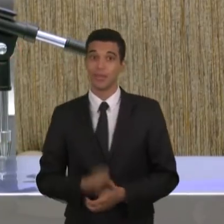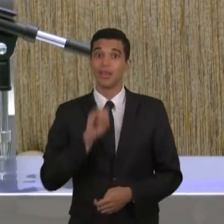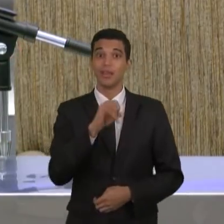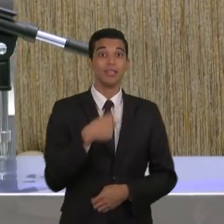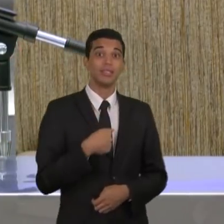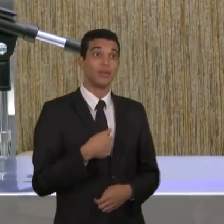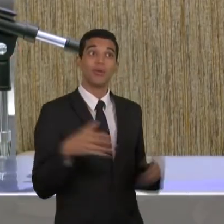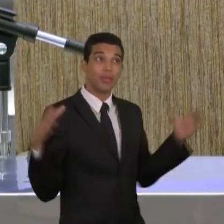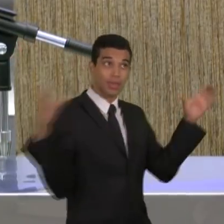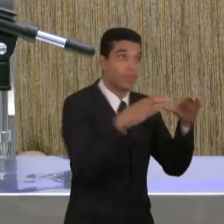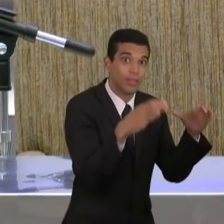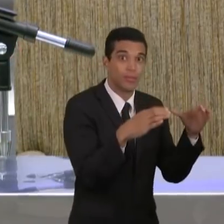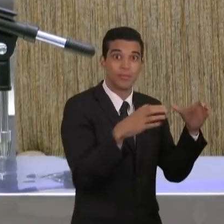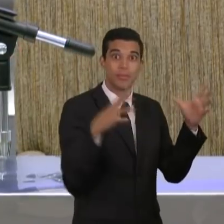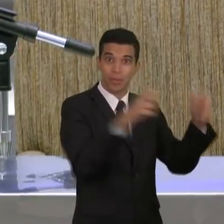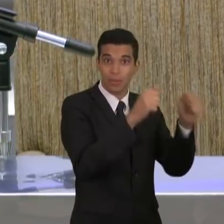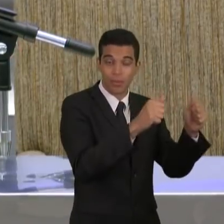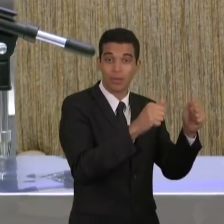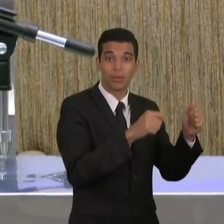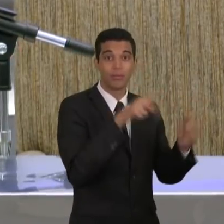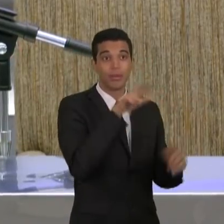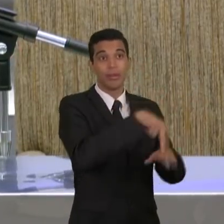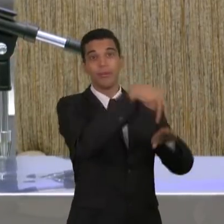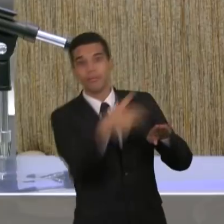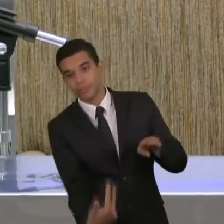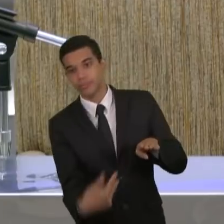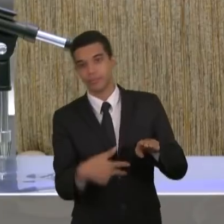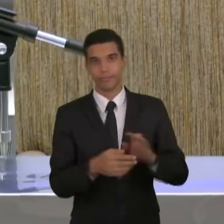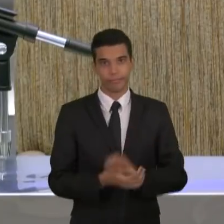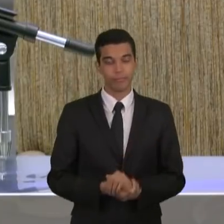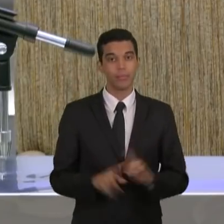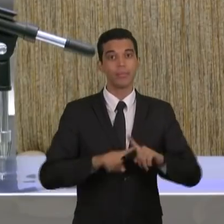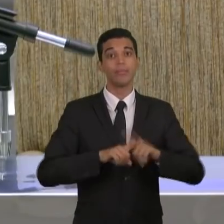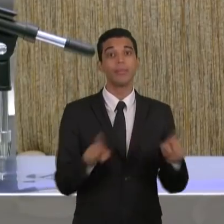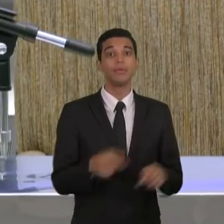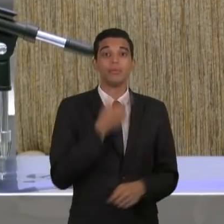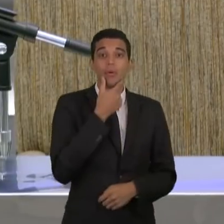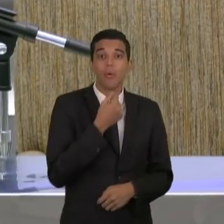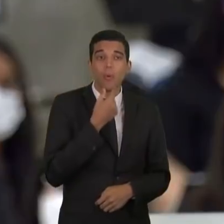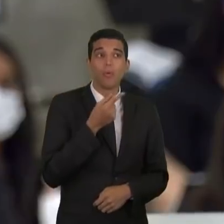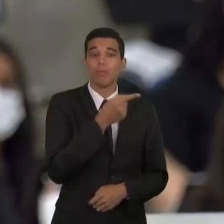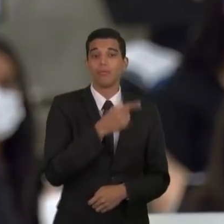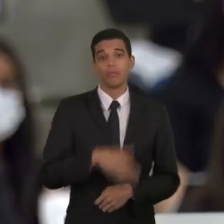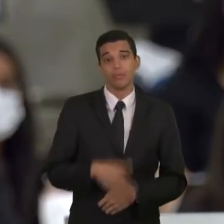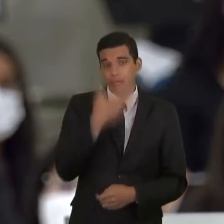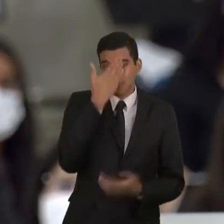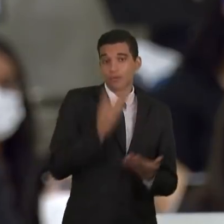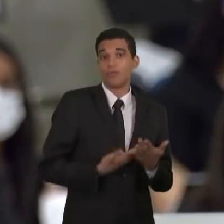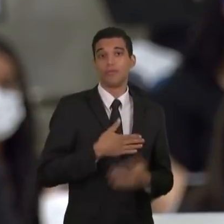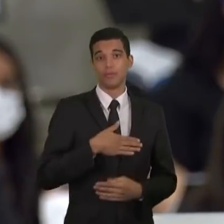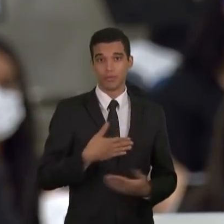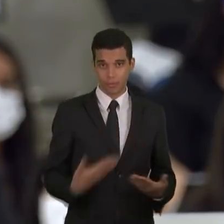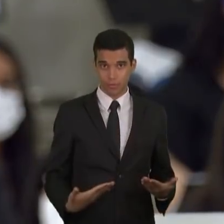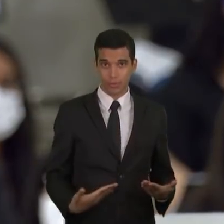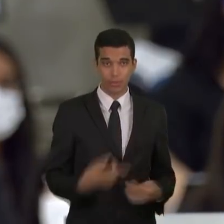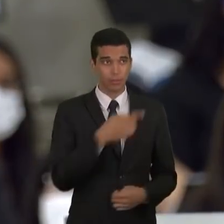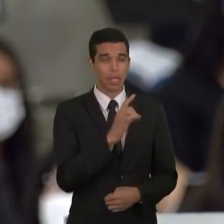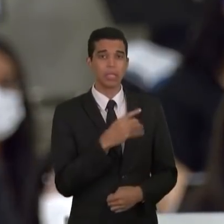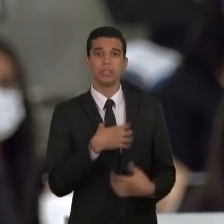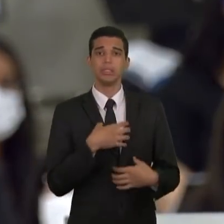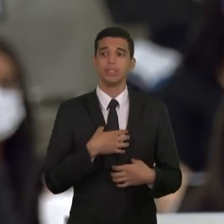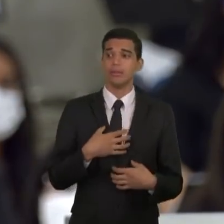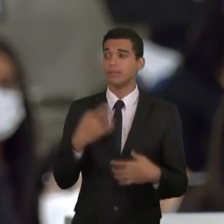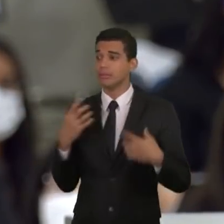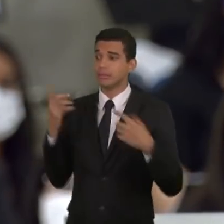cair mas ele confia plenamente ele não tem dificuldades de confiar Aleluia